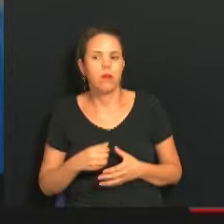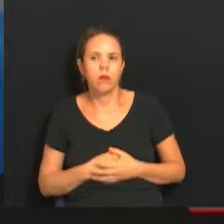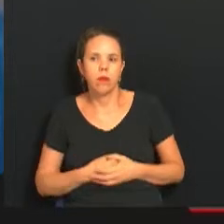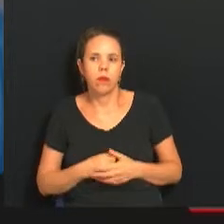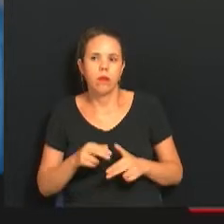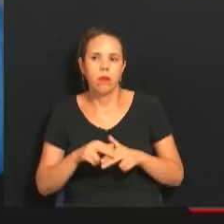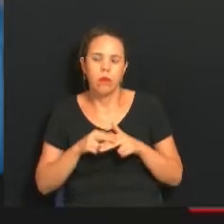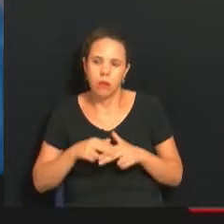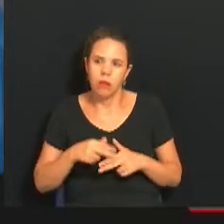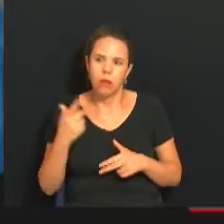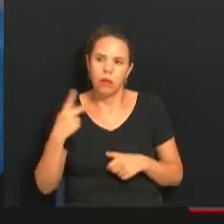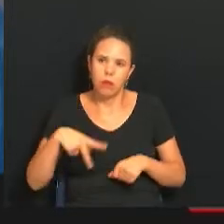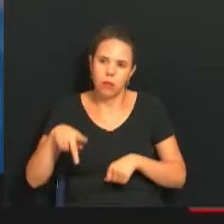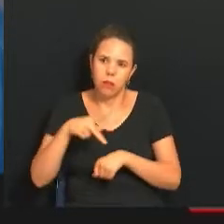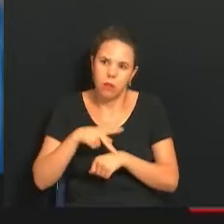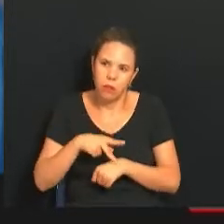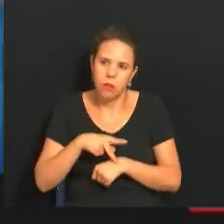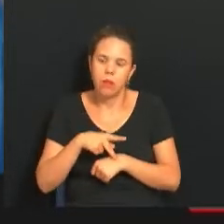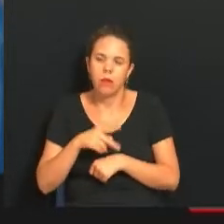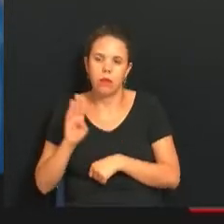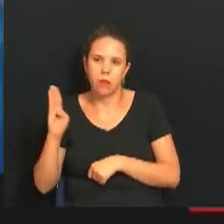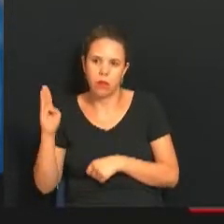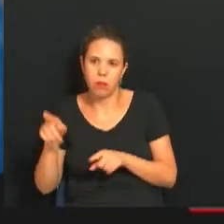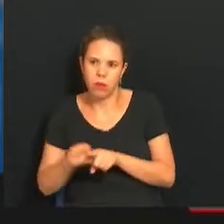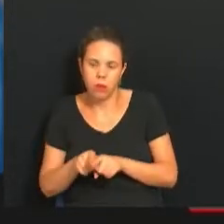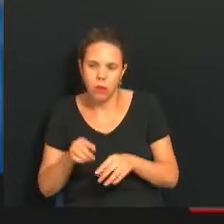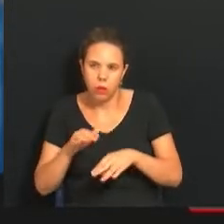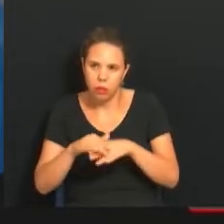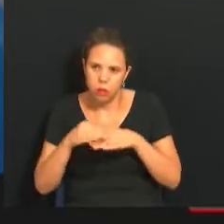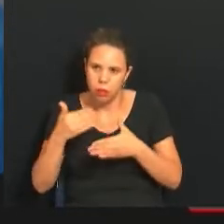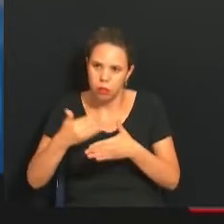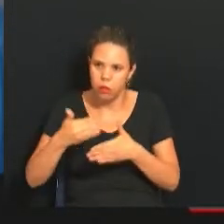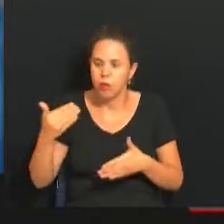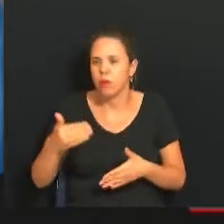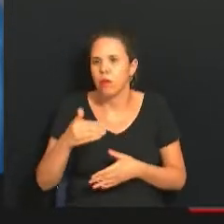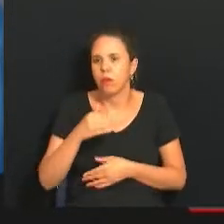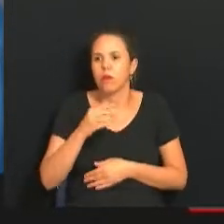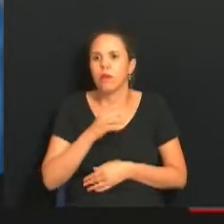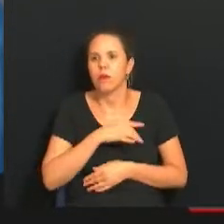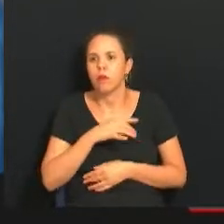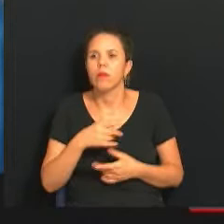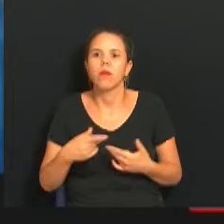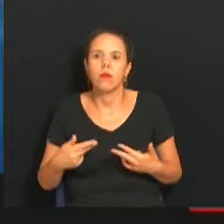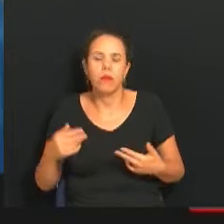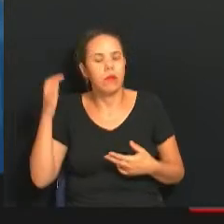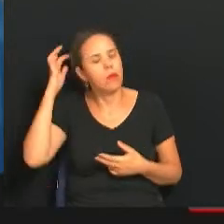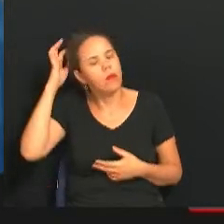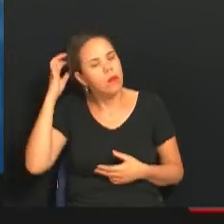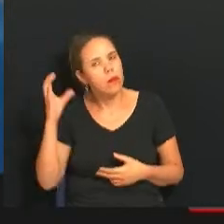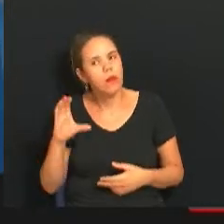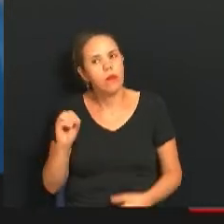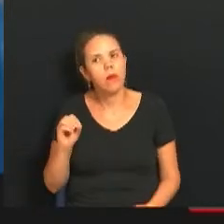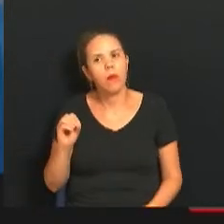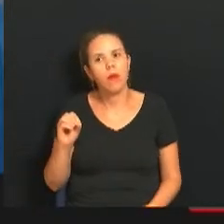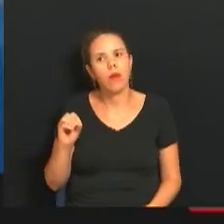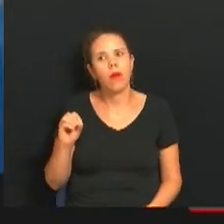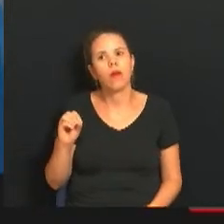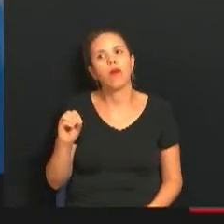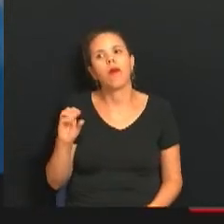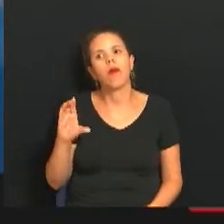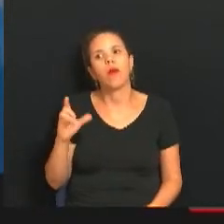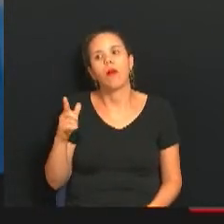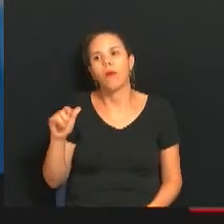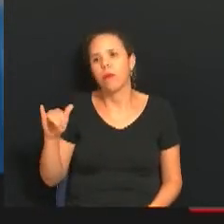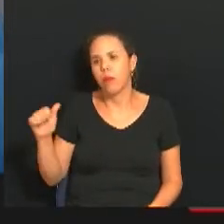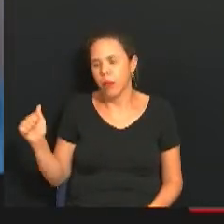uma região de fronteira. Peru e Colômbia, perdão. E eu acho importante a gente prestar atenção nesse